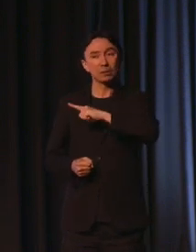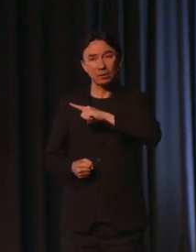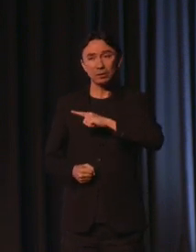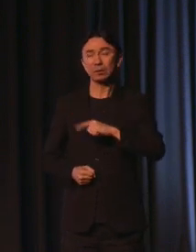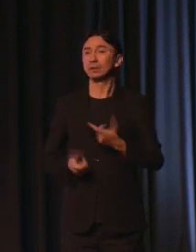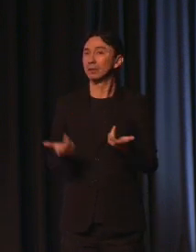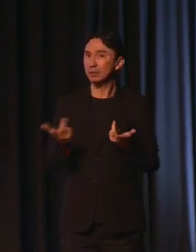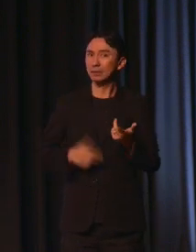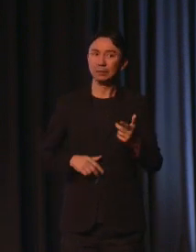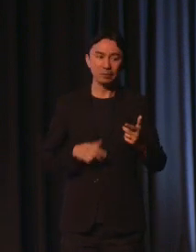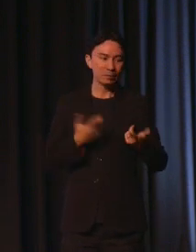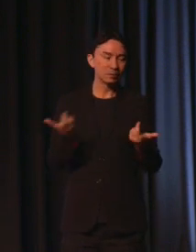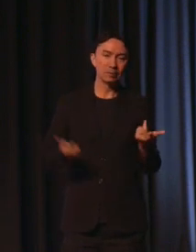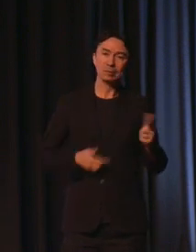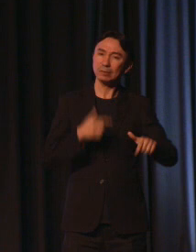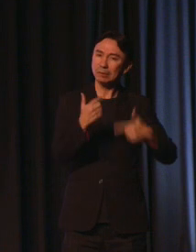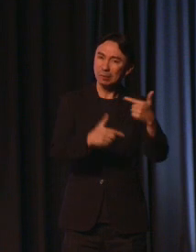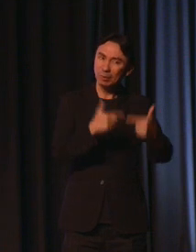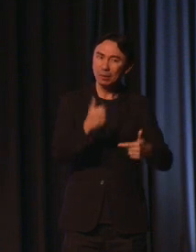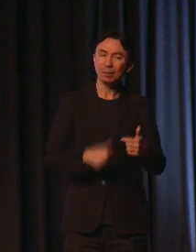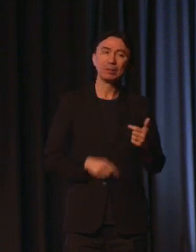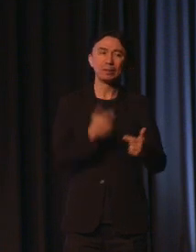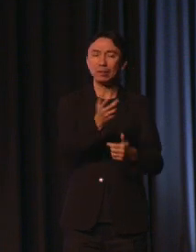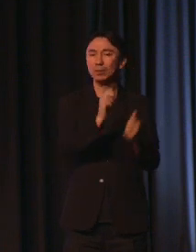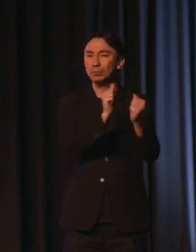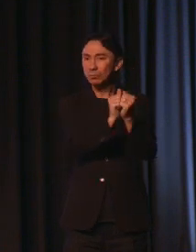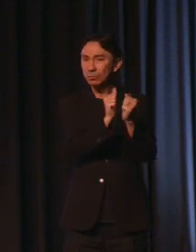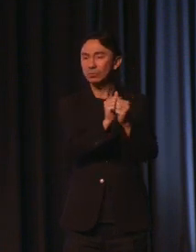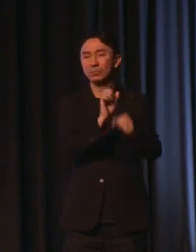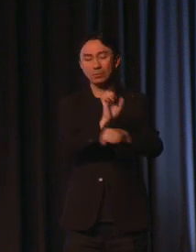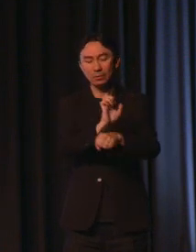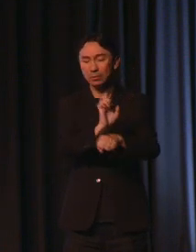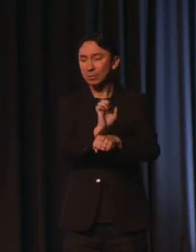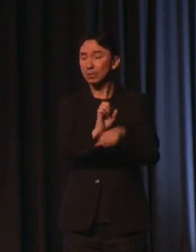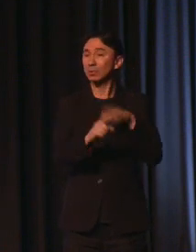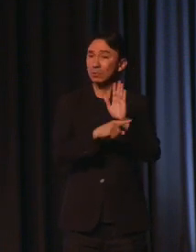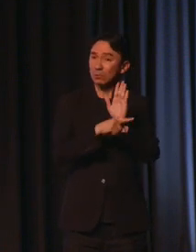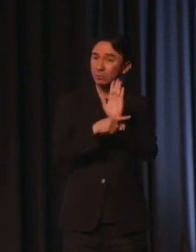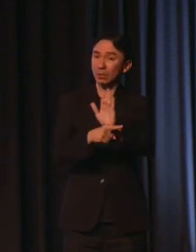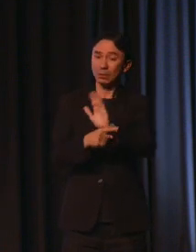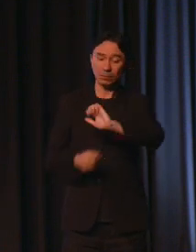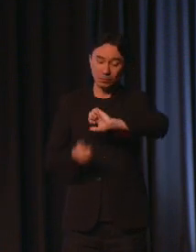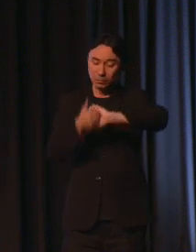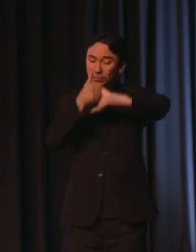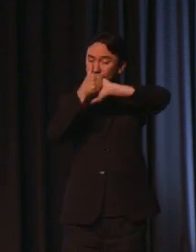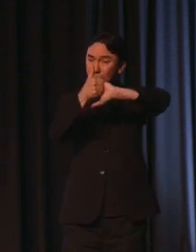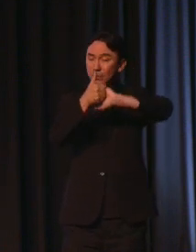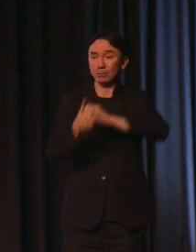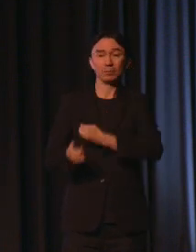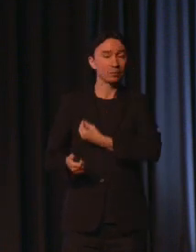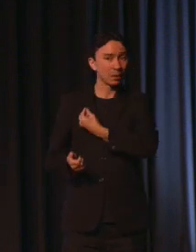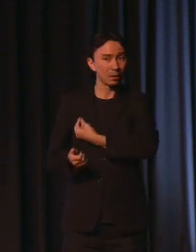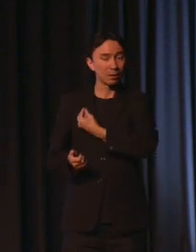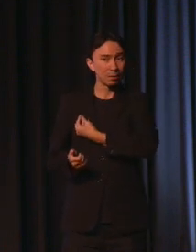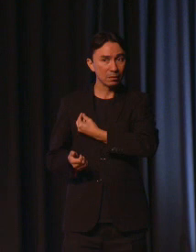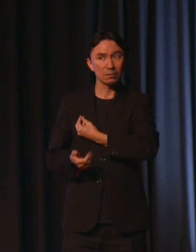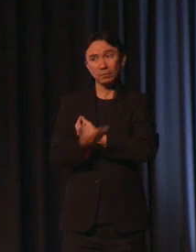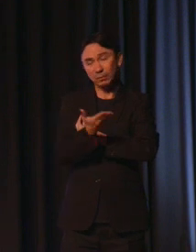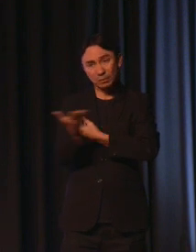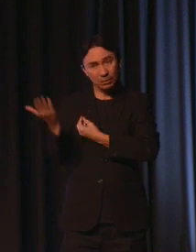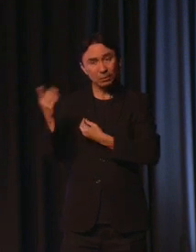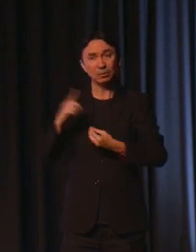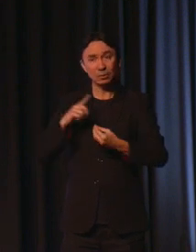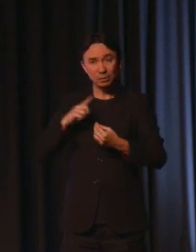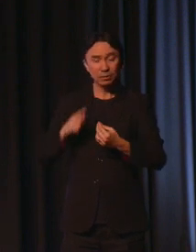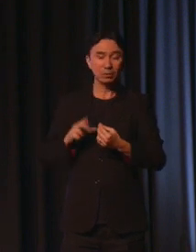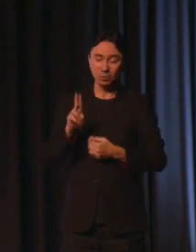estados para aí também trazer a qualidade de vida aí para vocês, né, que são usuários aí do Sistema Único